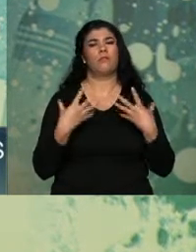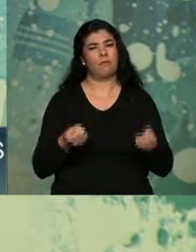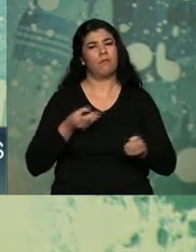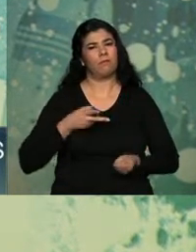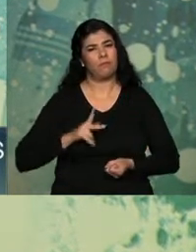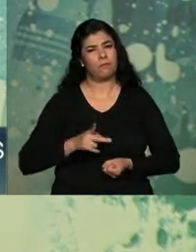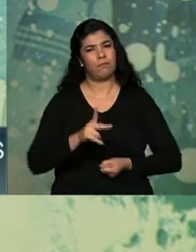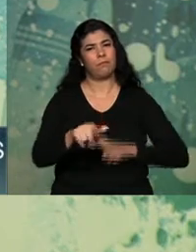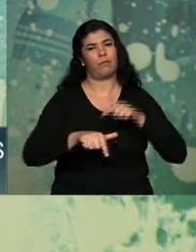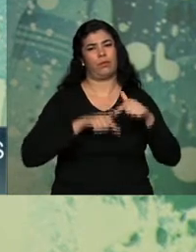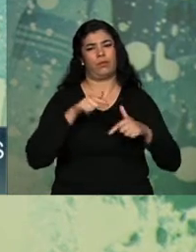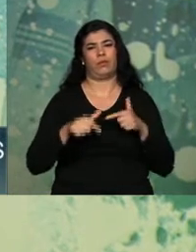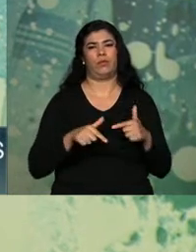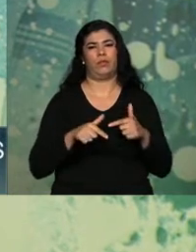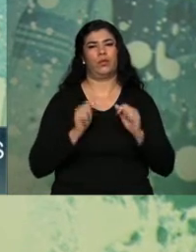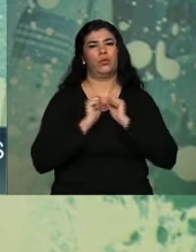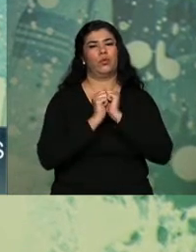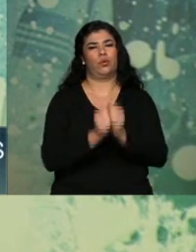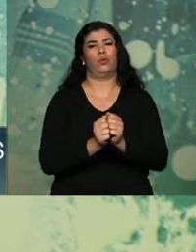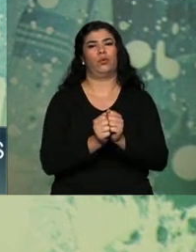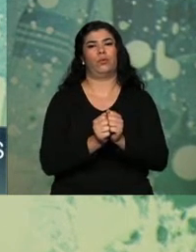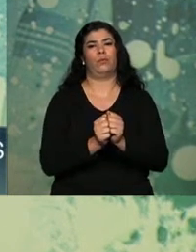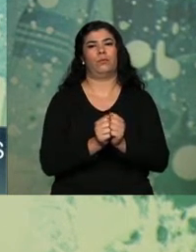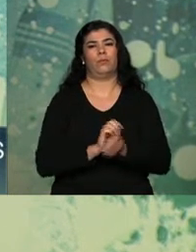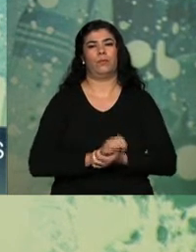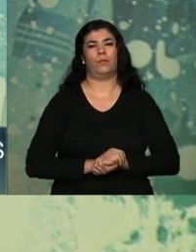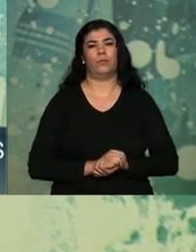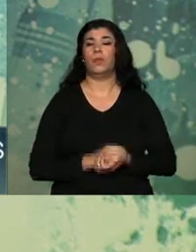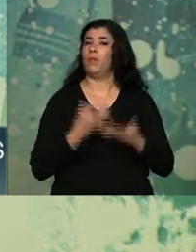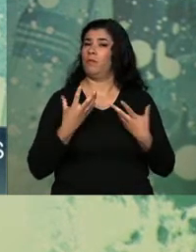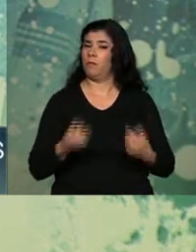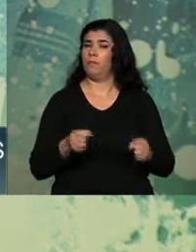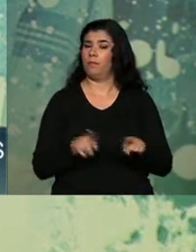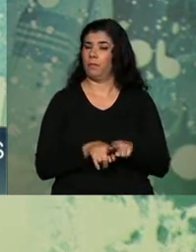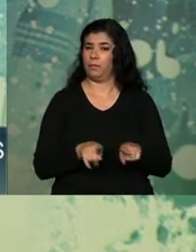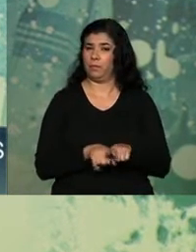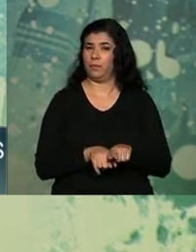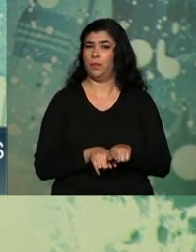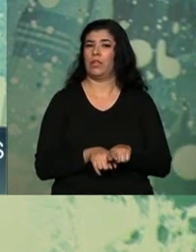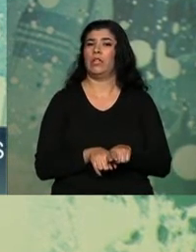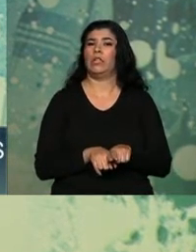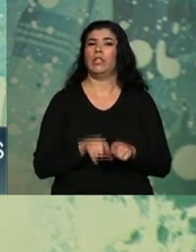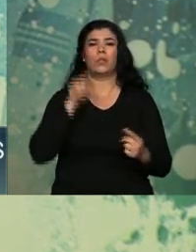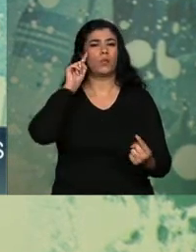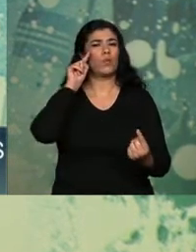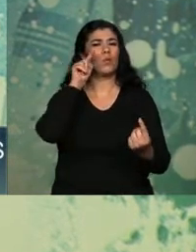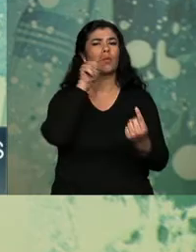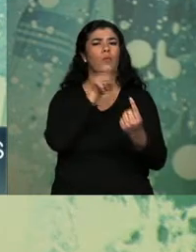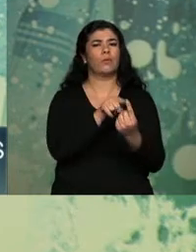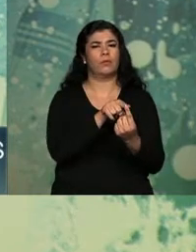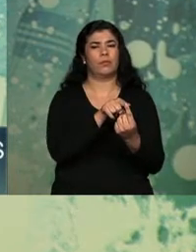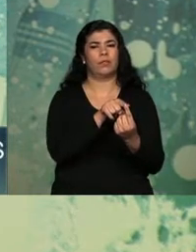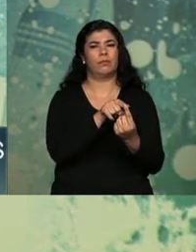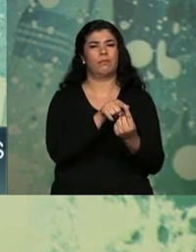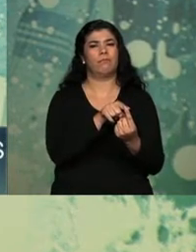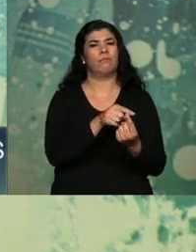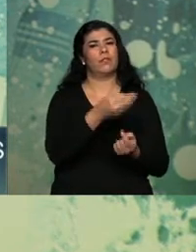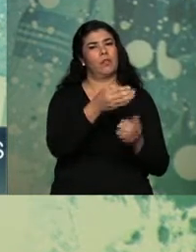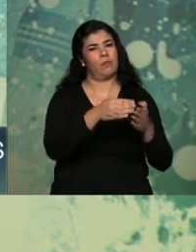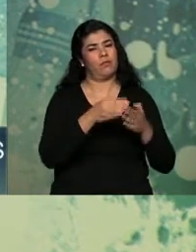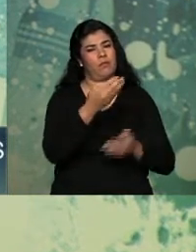continuar trabalhando juntos. Vamos continuar dentro desta meta. E,